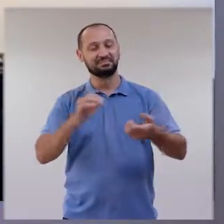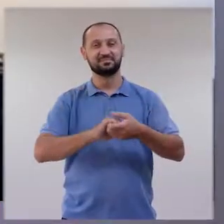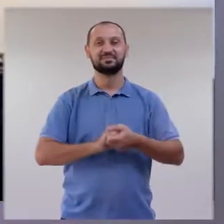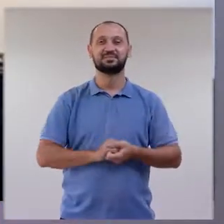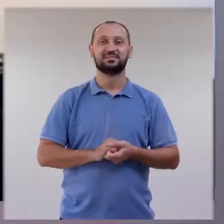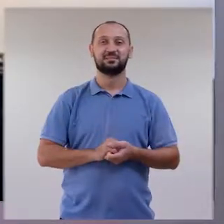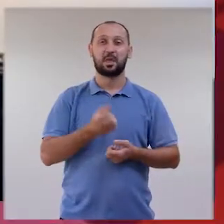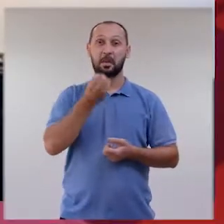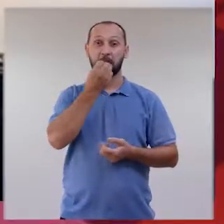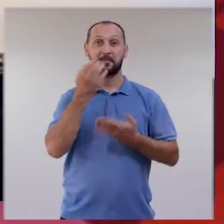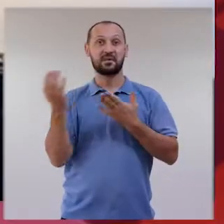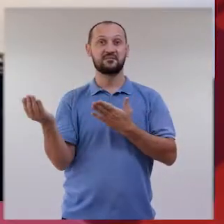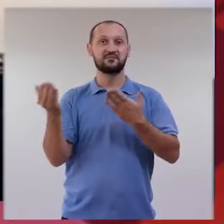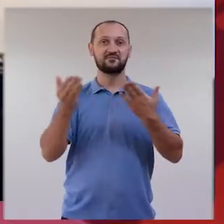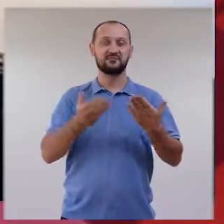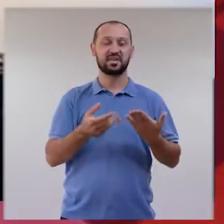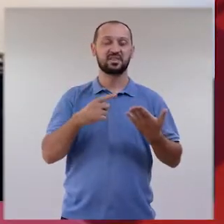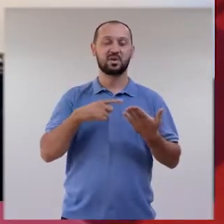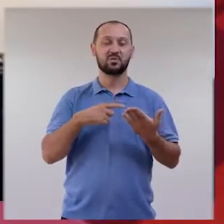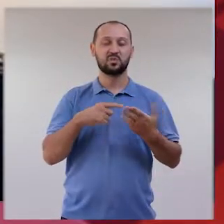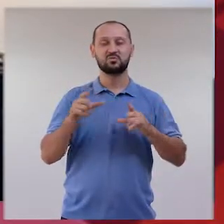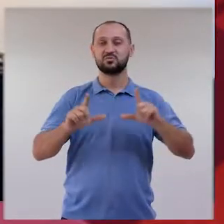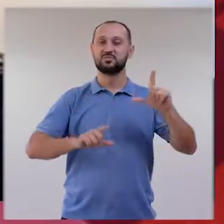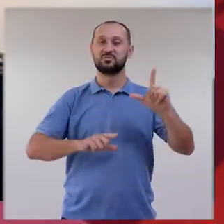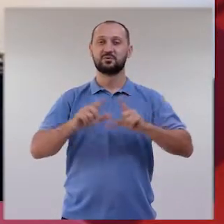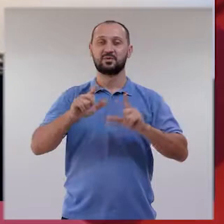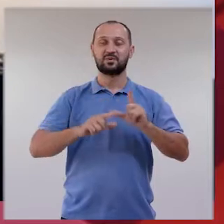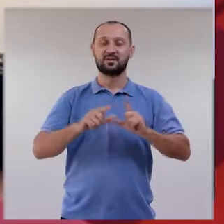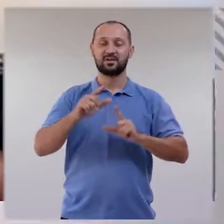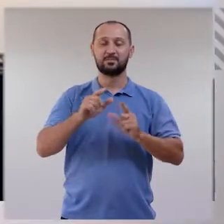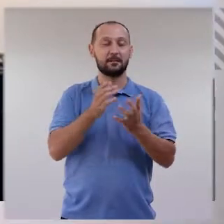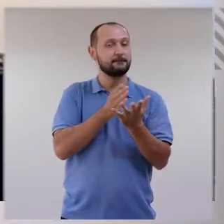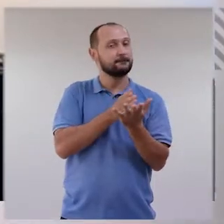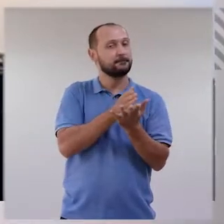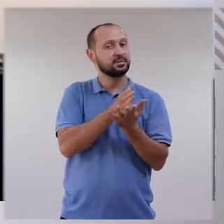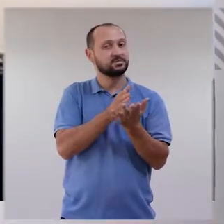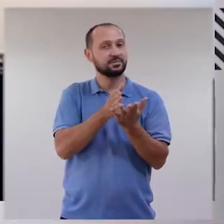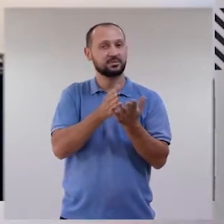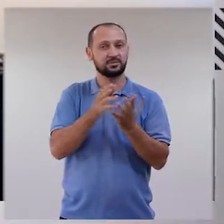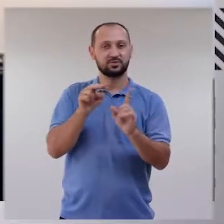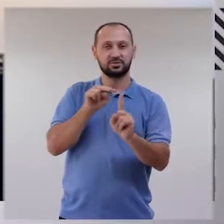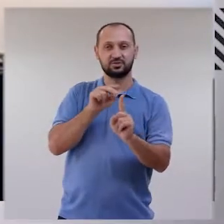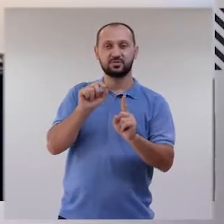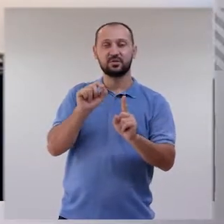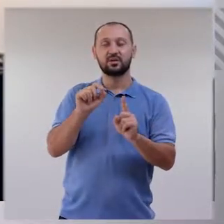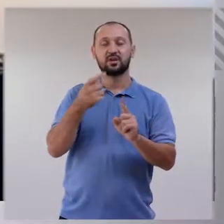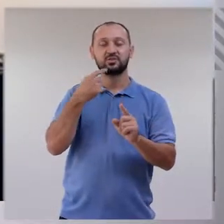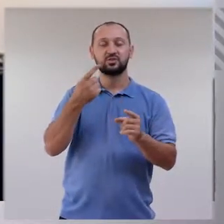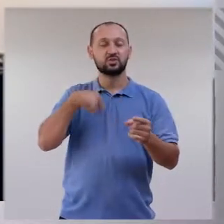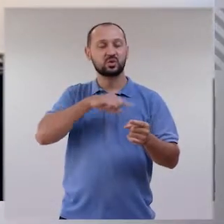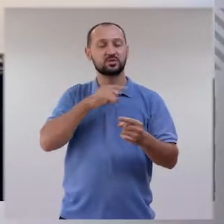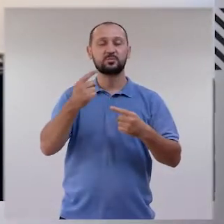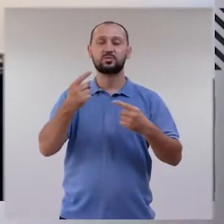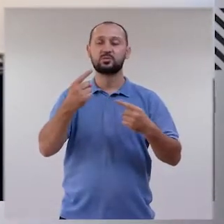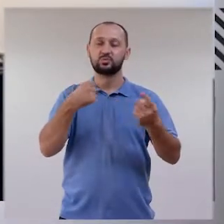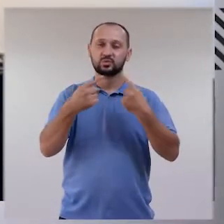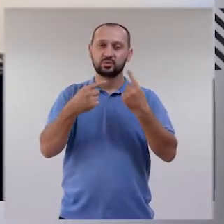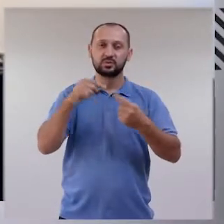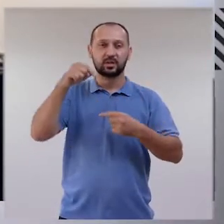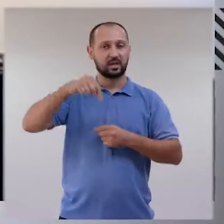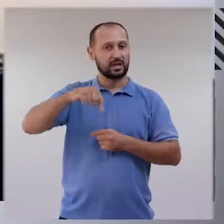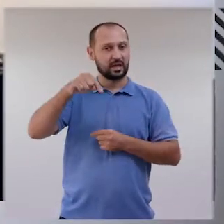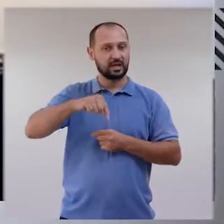Olá para todo mundo, seja muito bem-vindo ao Perspectiva, programa da TV Assembleia, que está debatendo